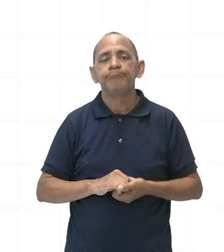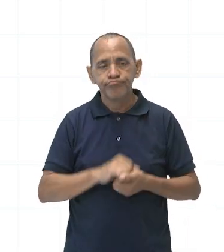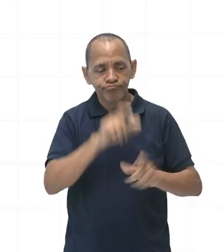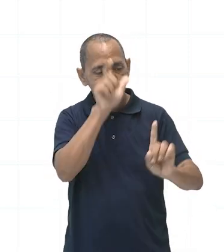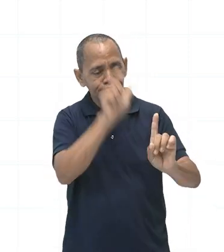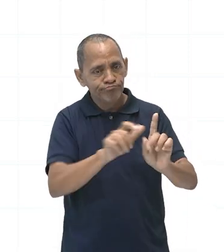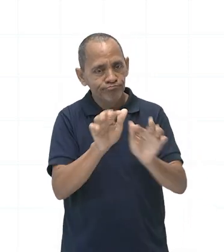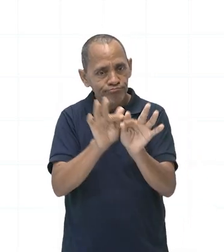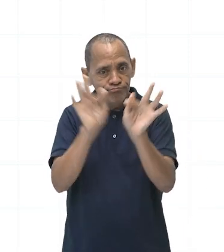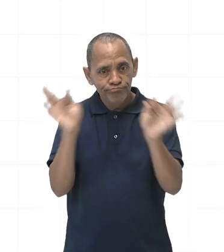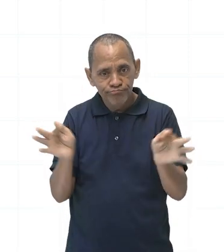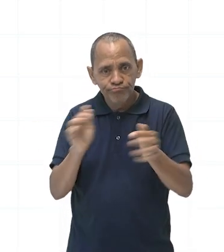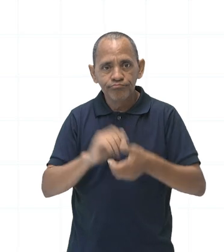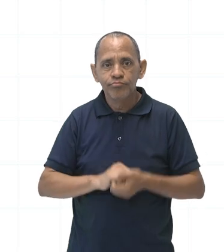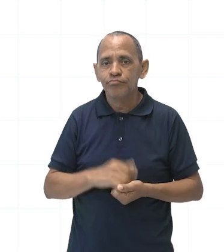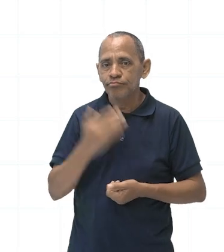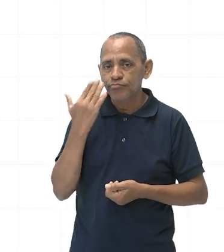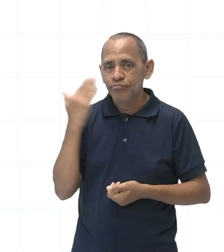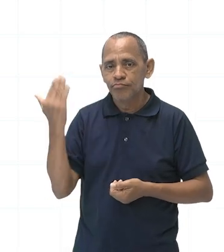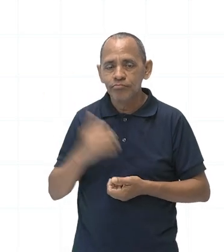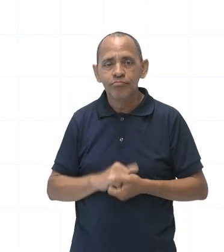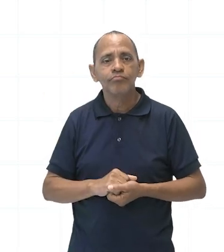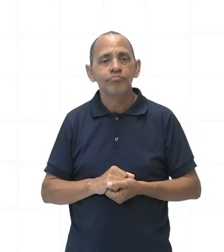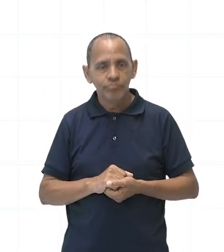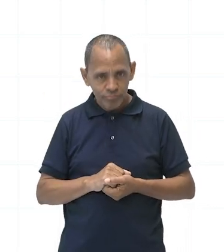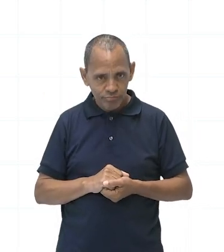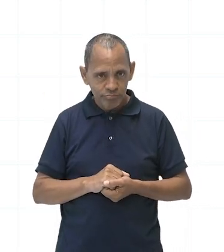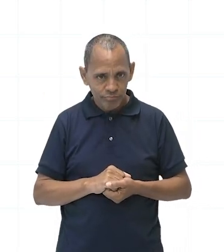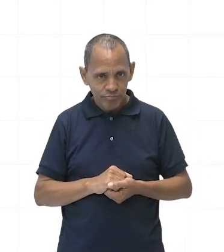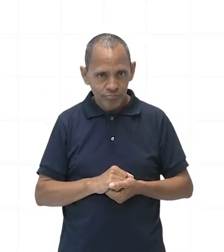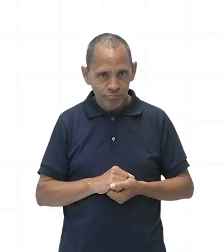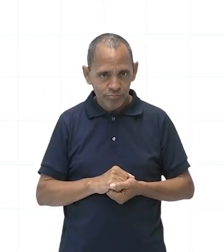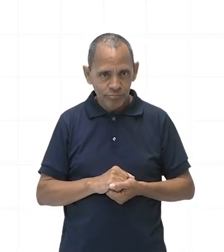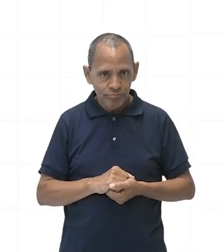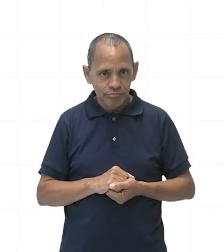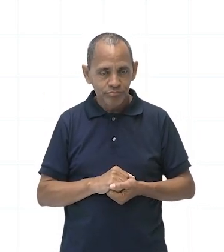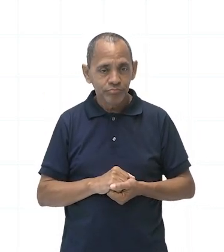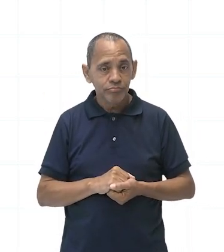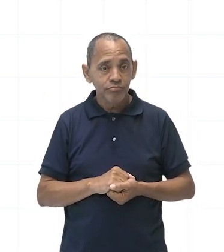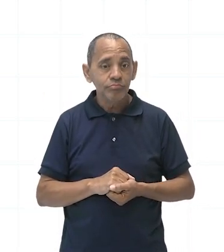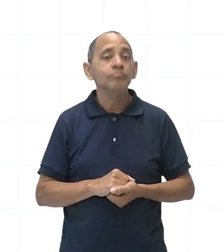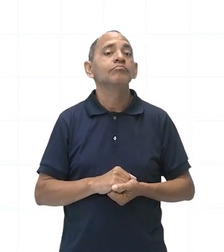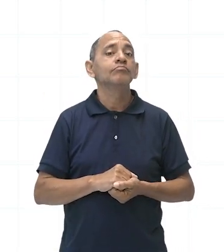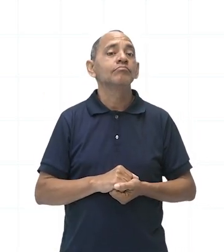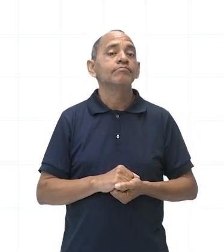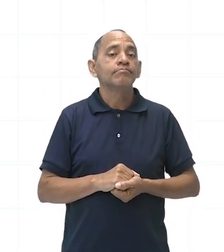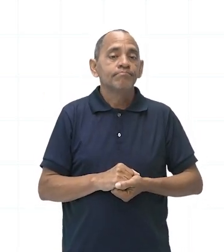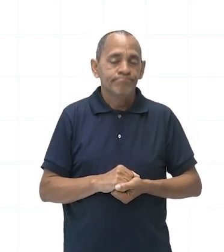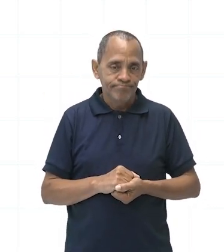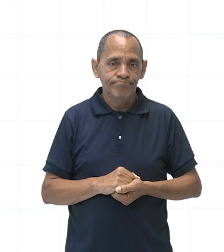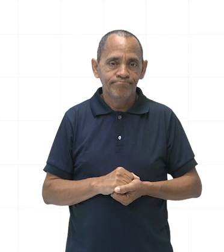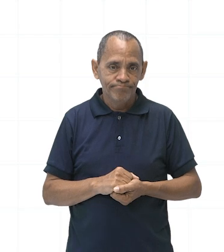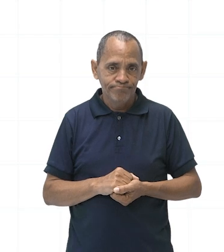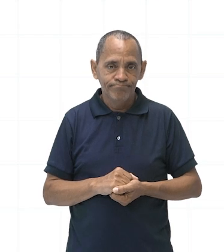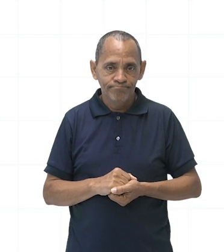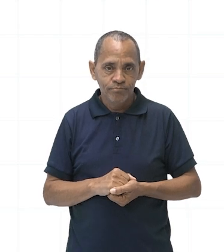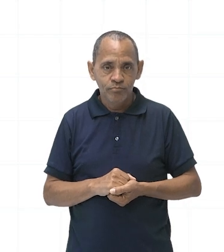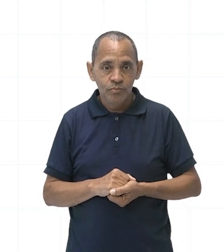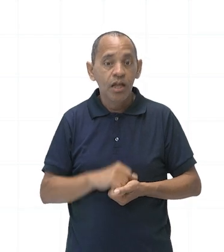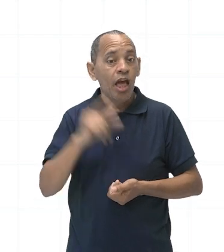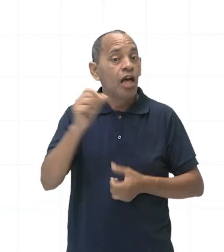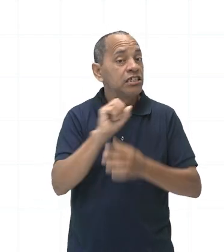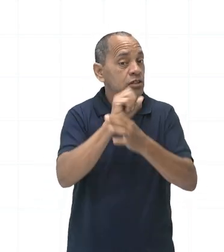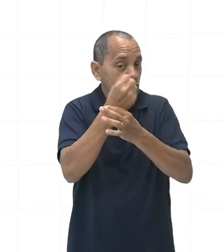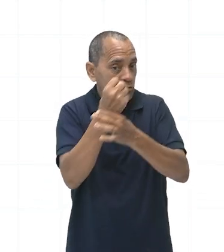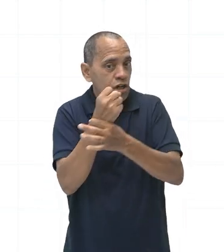exemplo. Os porteiros do edifício chegaram. Temos mais uma vez aí a nossa tabelinha. Ela